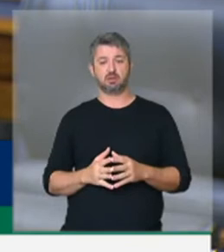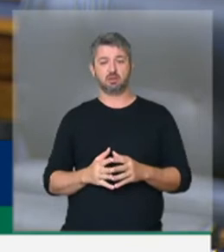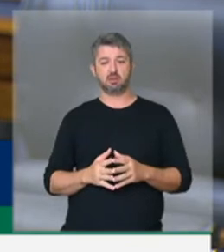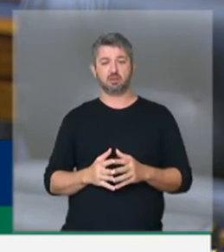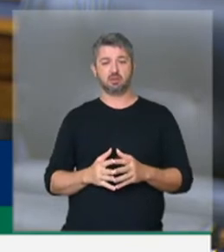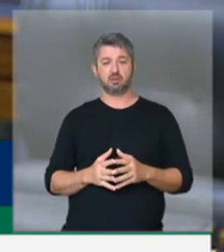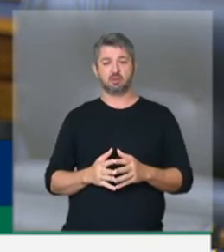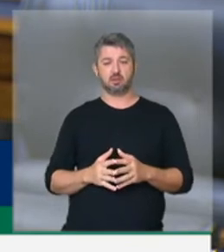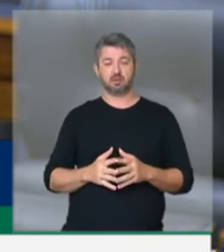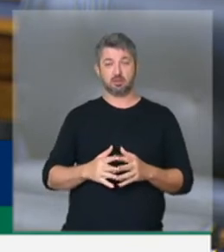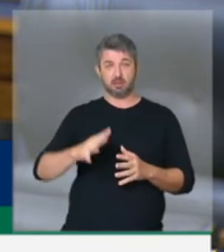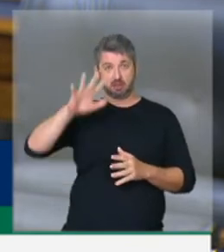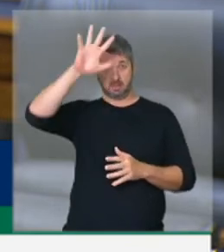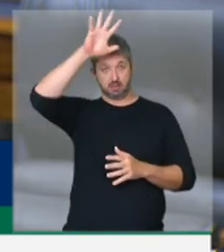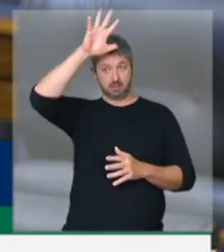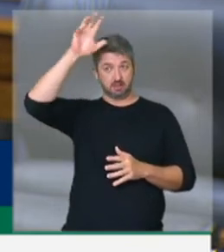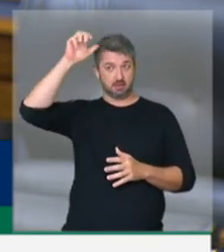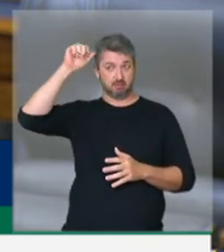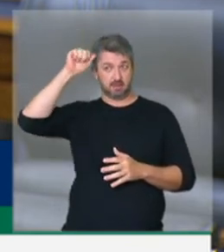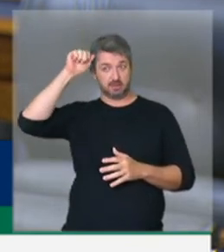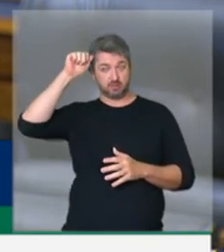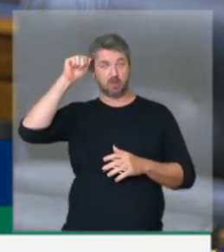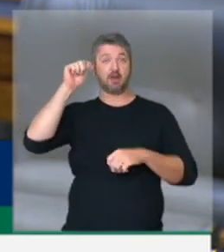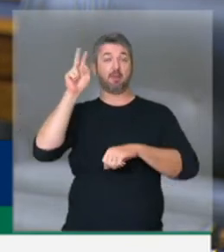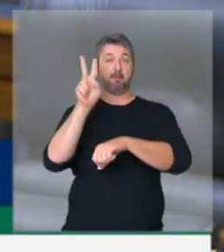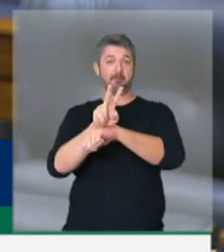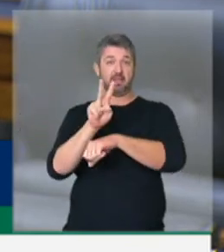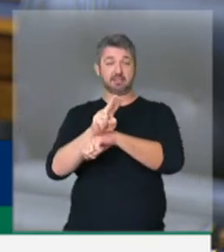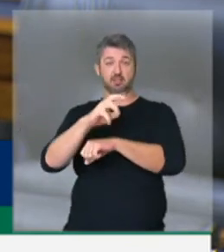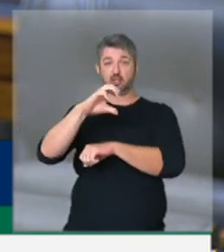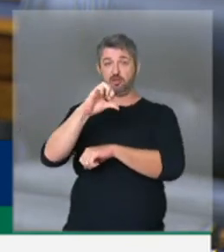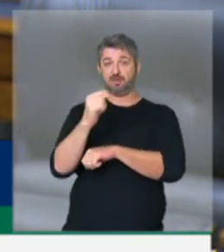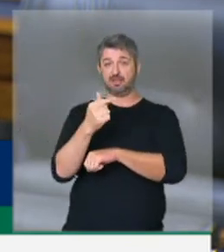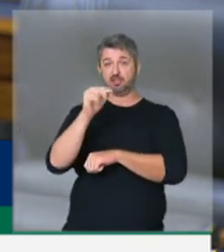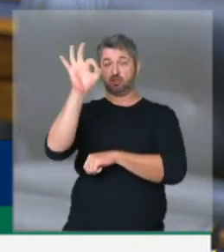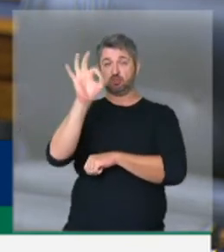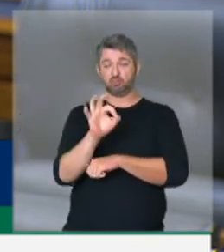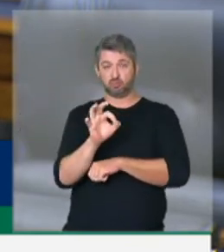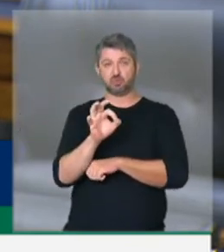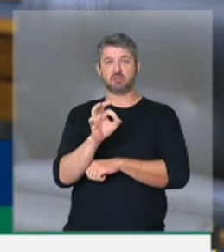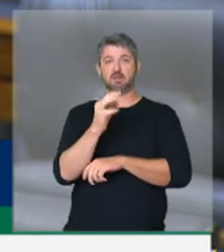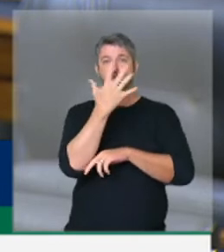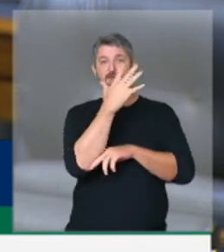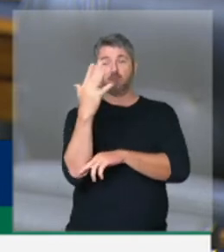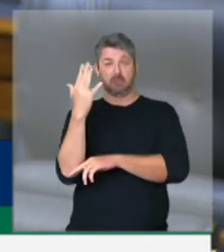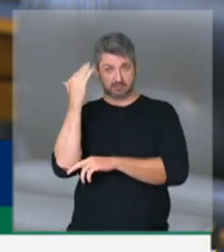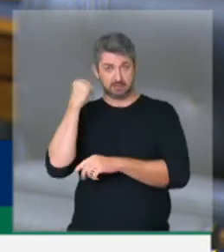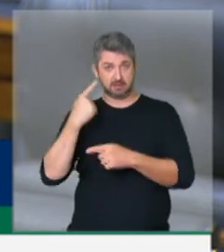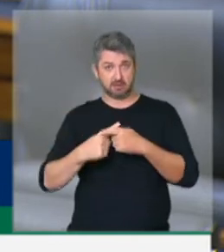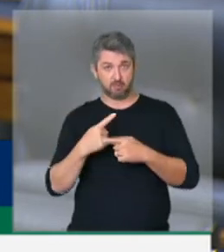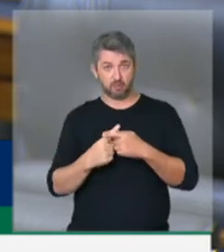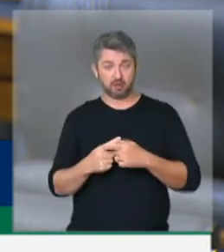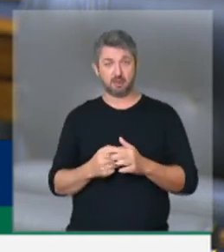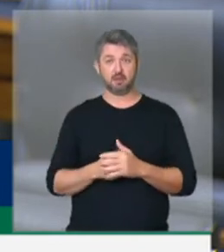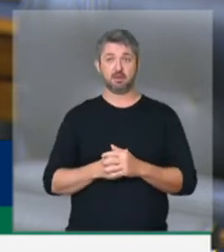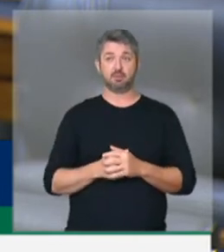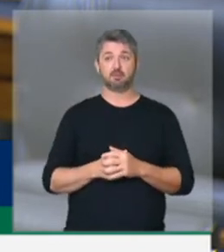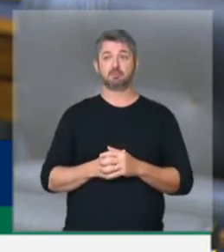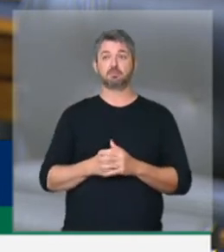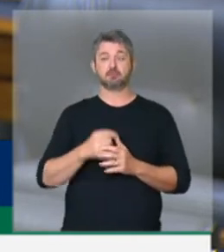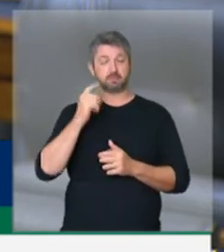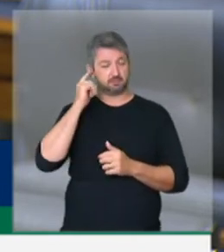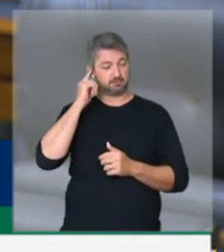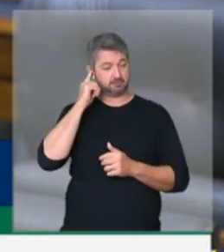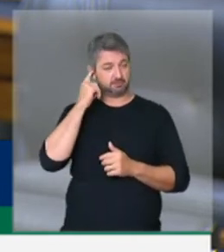O Amazonas preserva 97% da sua floresta. Sabe por quê, deputado Bismarck? Porque